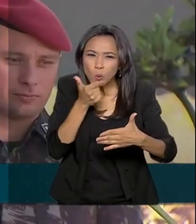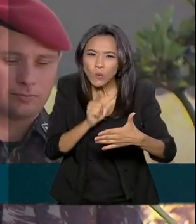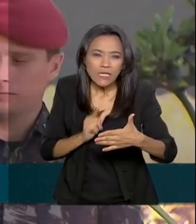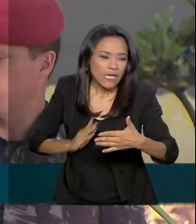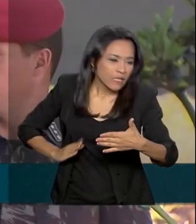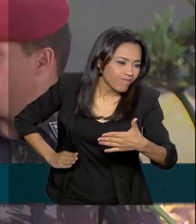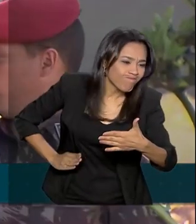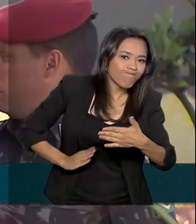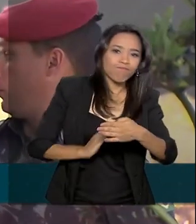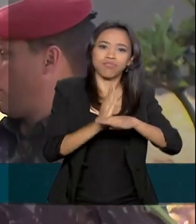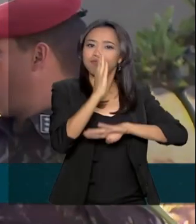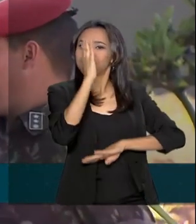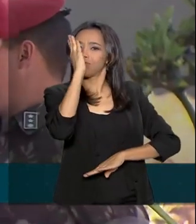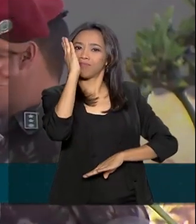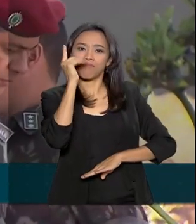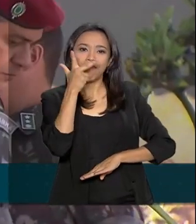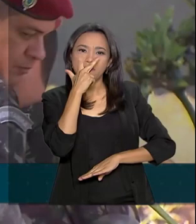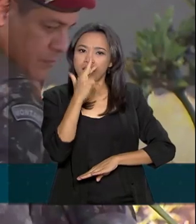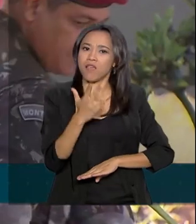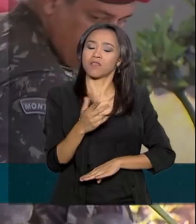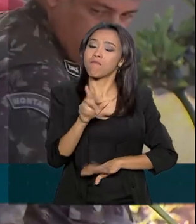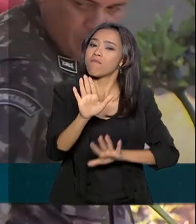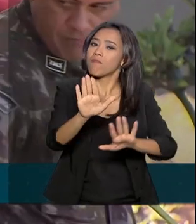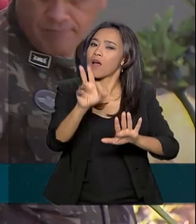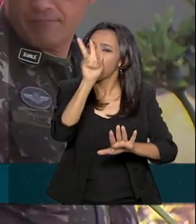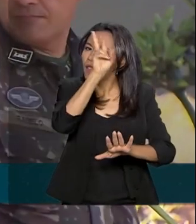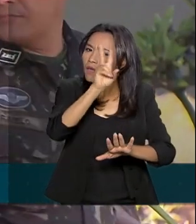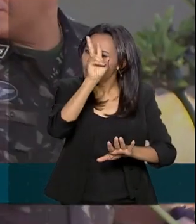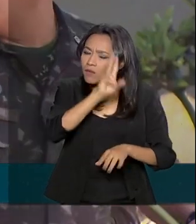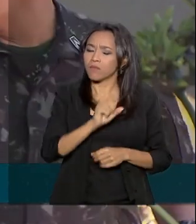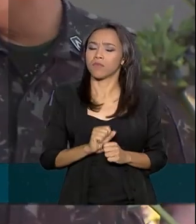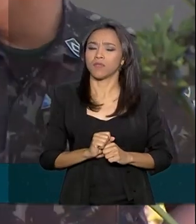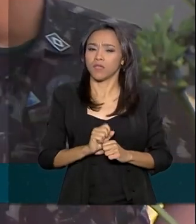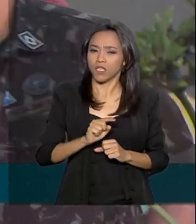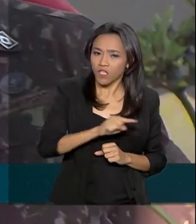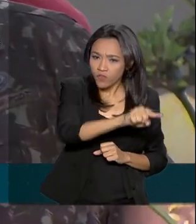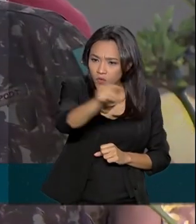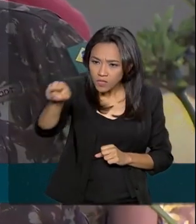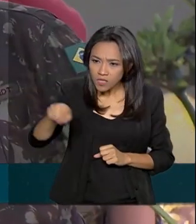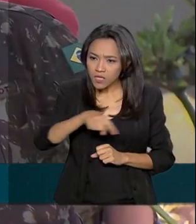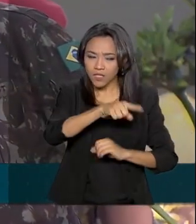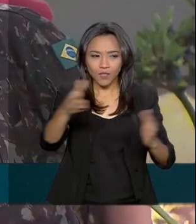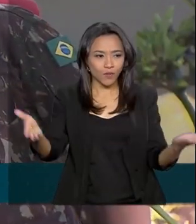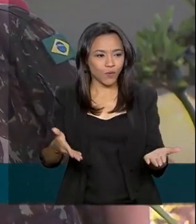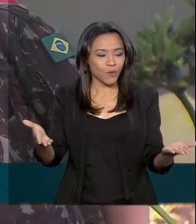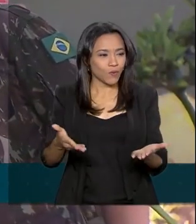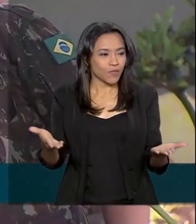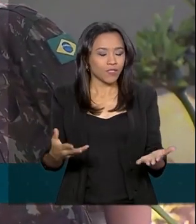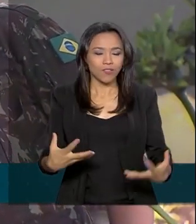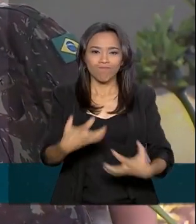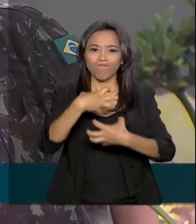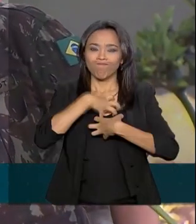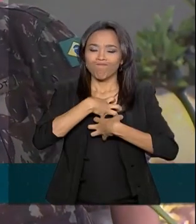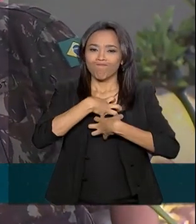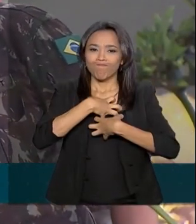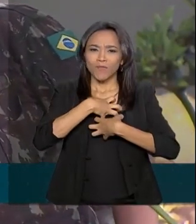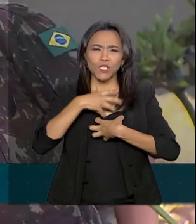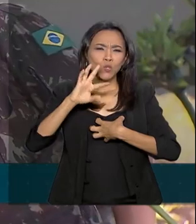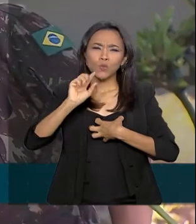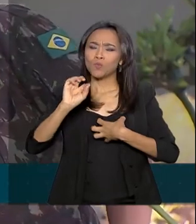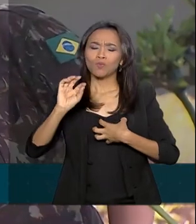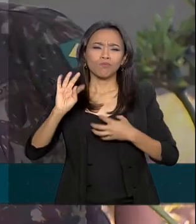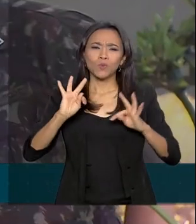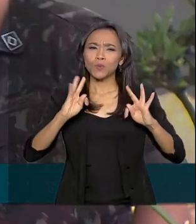intransponível, lembrem-se do momento que vocês hoje estão vivendo e pelo tudo que